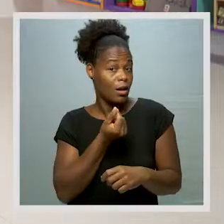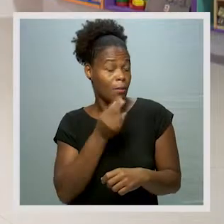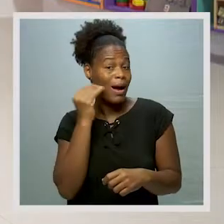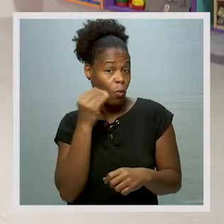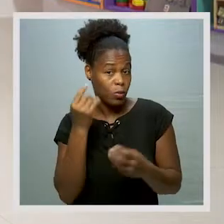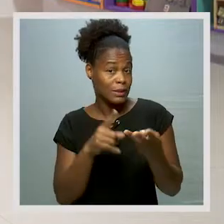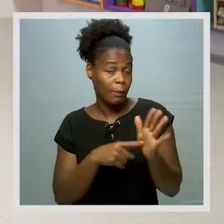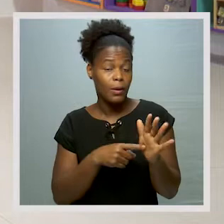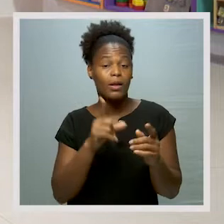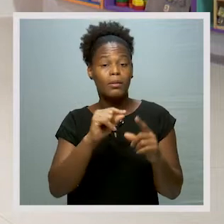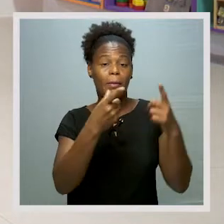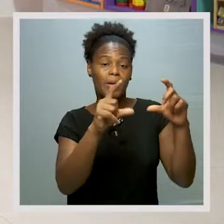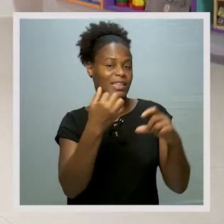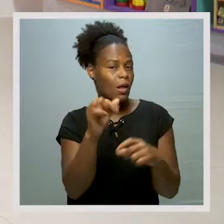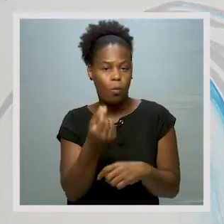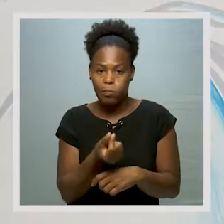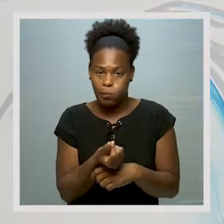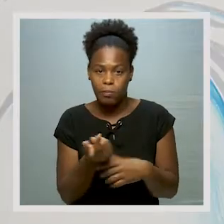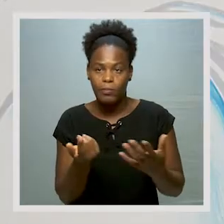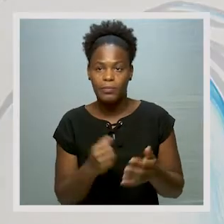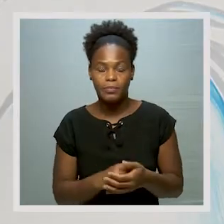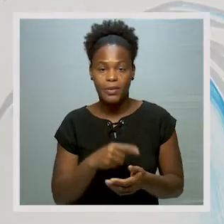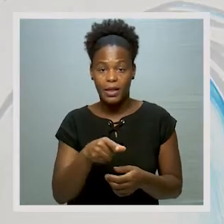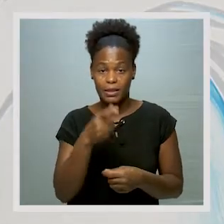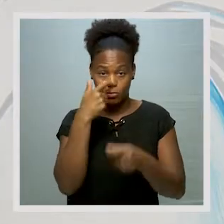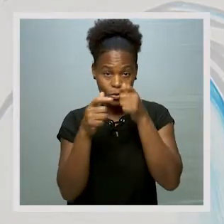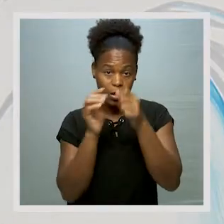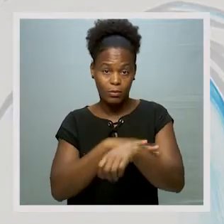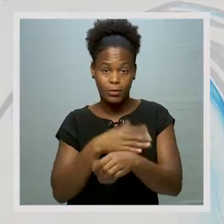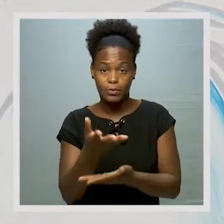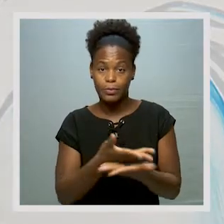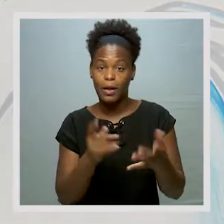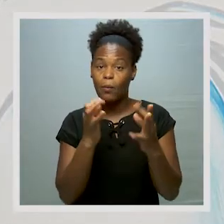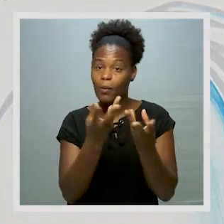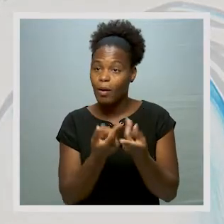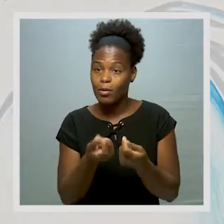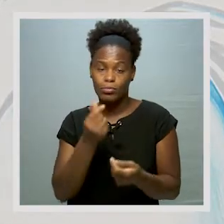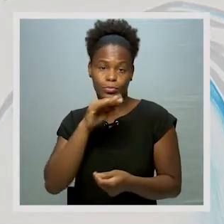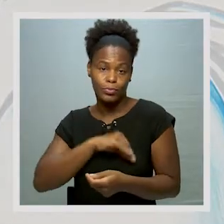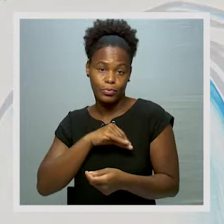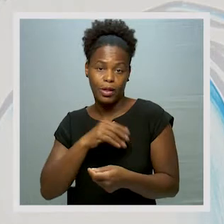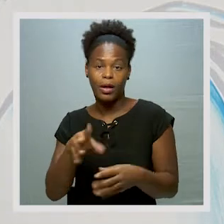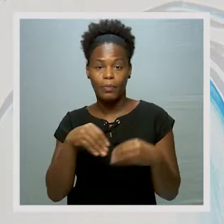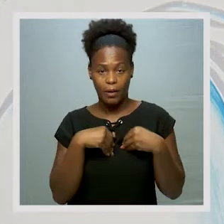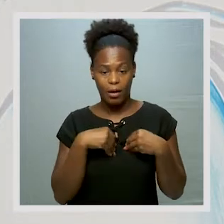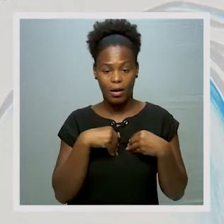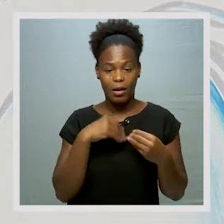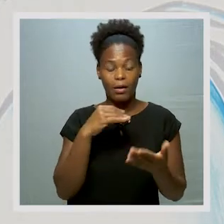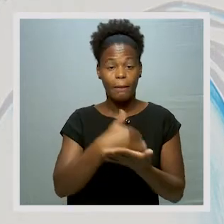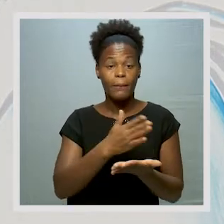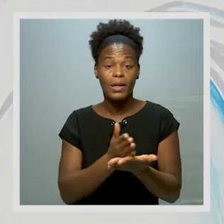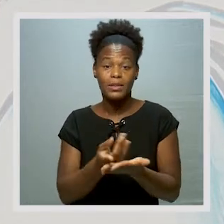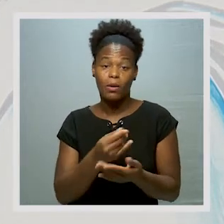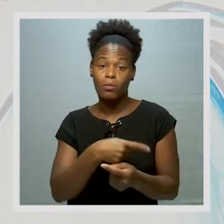e as empresas não financeiras. Esses agentes econômicos receberam um rendimento na repartição